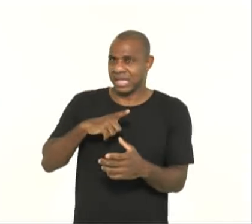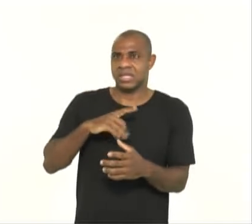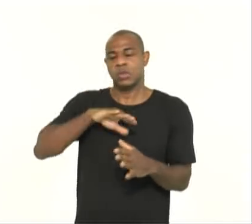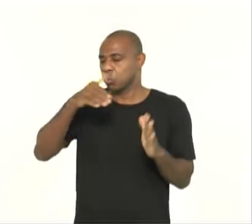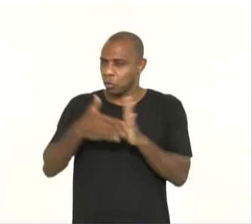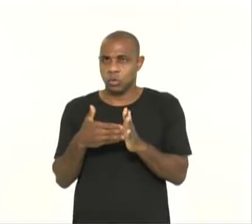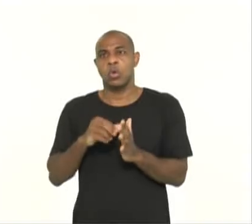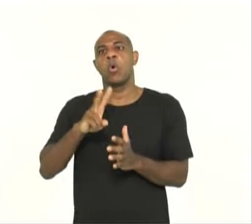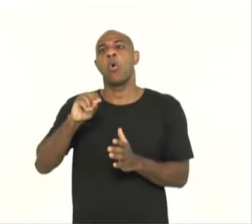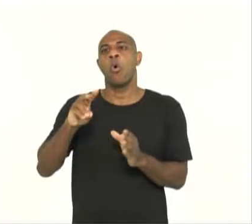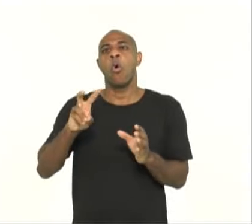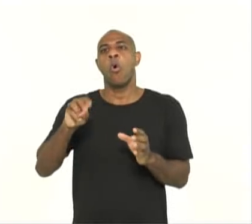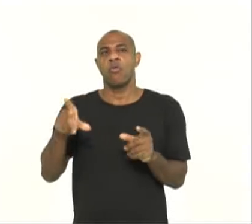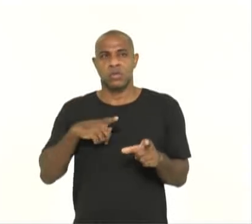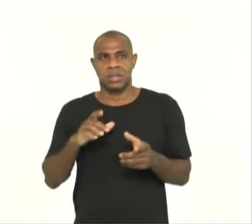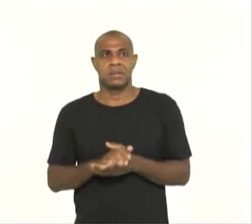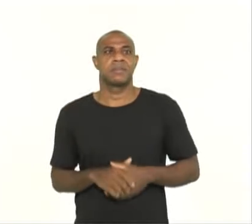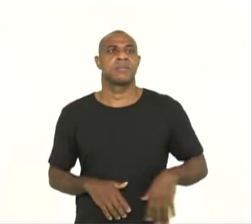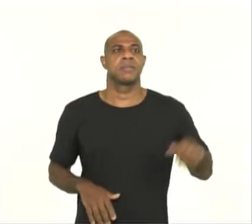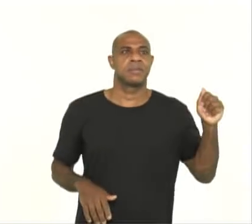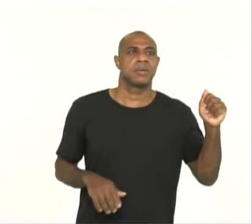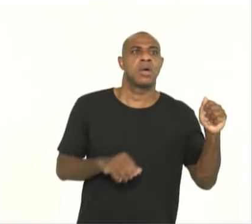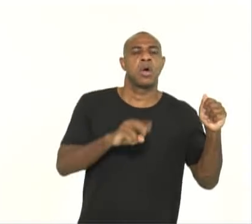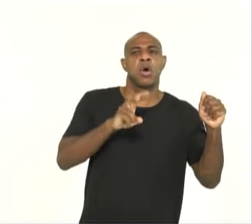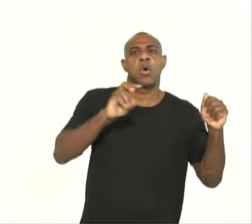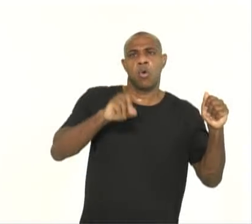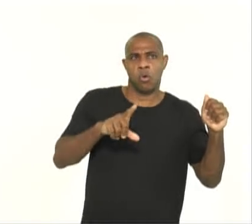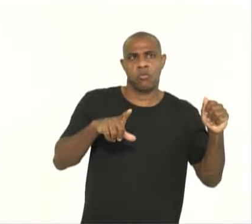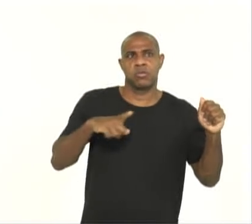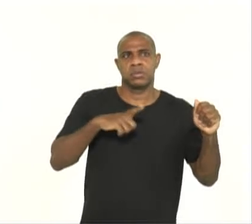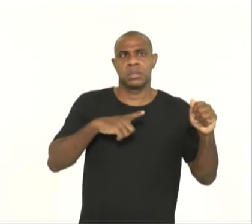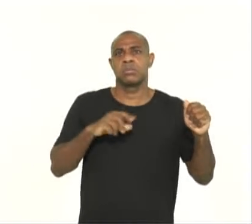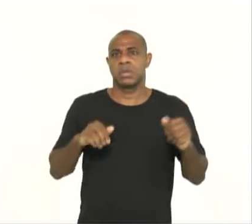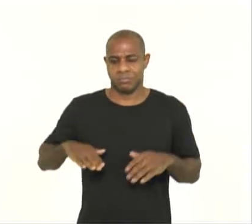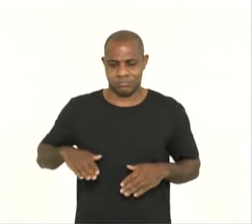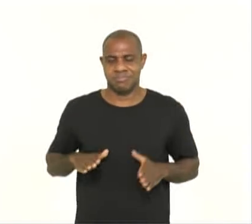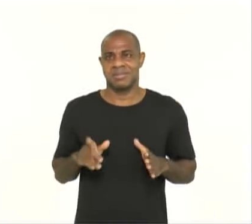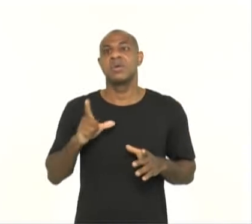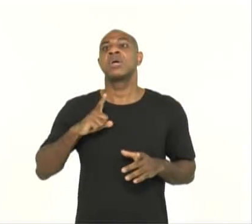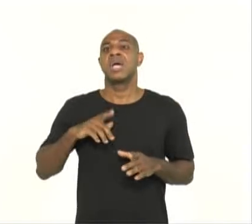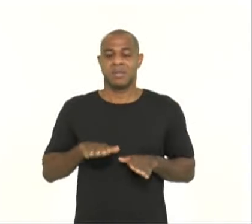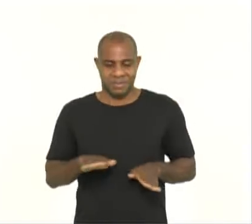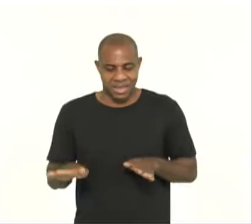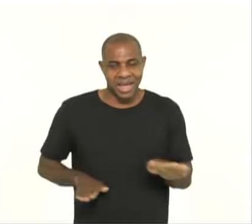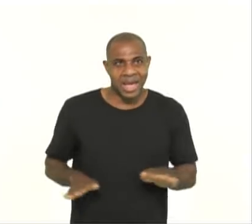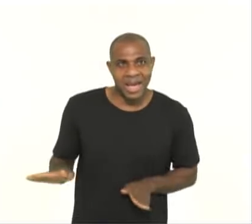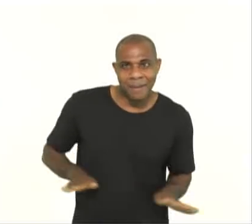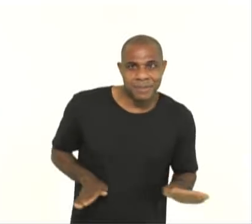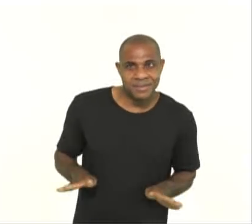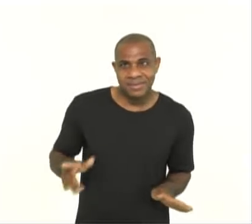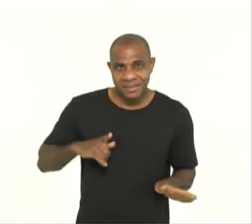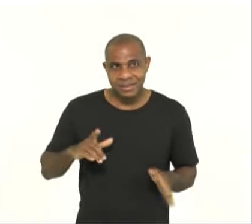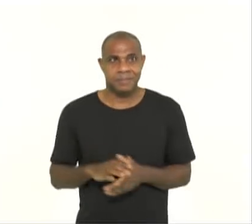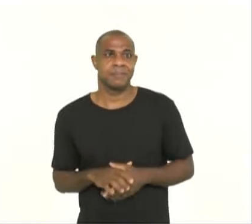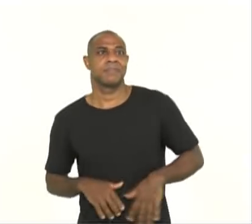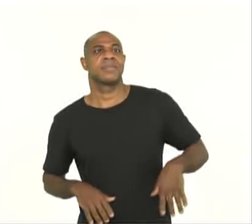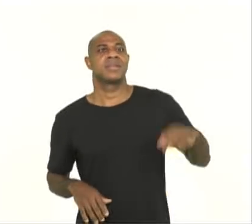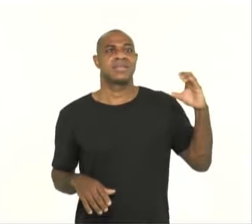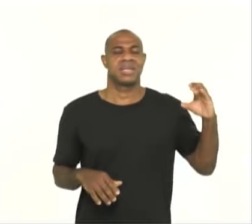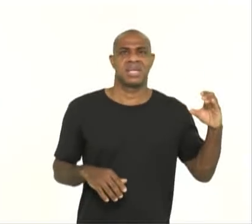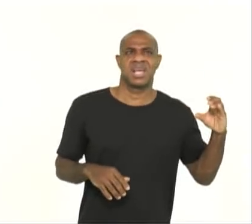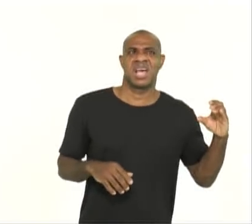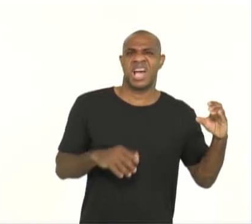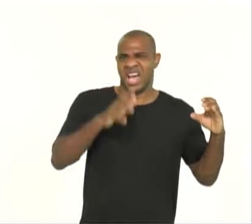B, o ovo, pois as aves descendem dos répteis que também põem ovos. Letra C, a galinha, pois o ovo surgiu